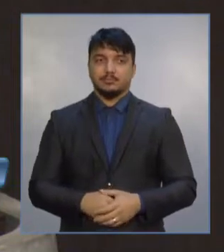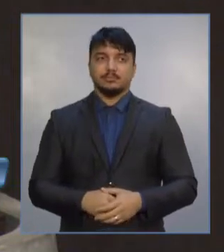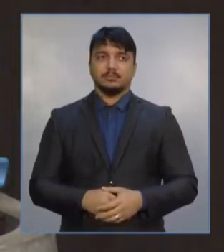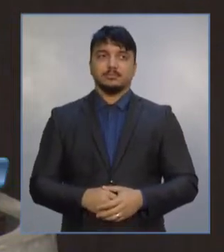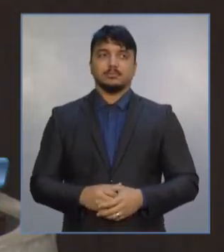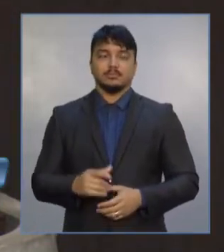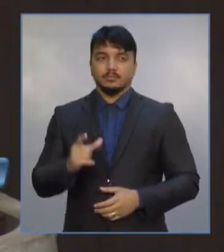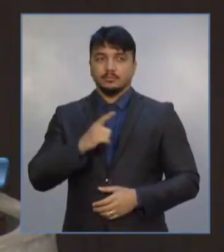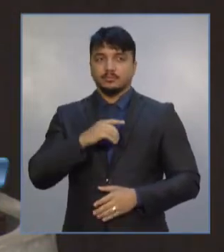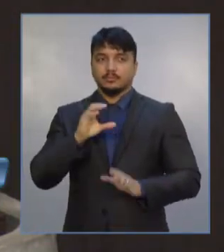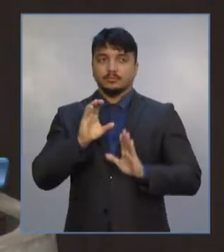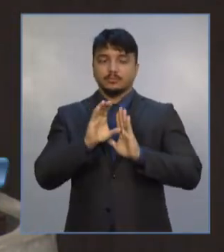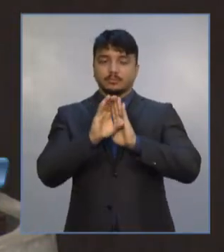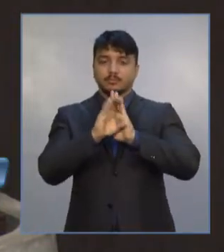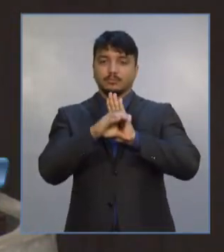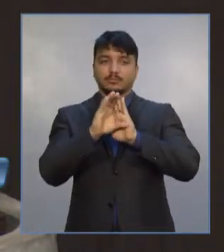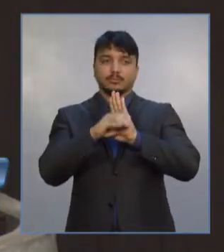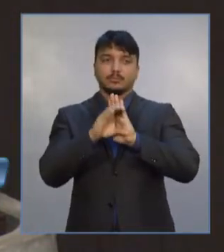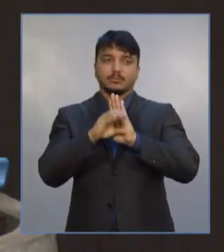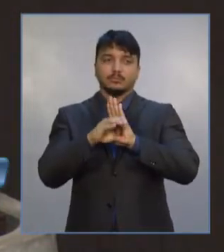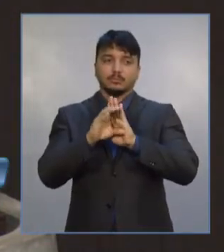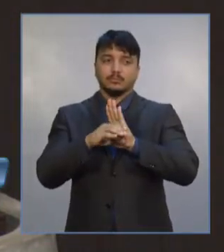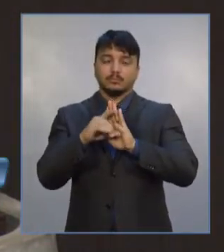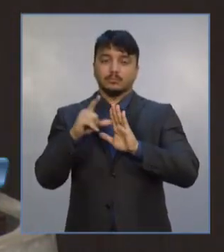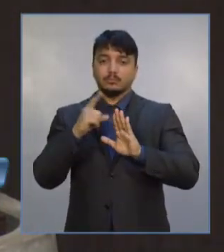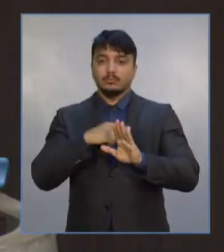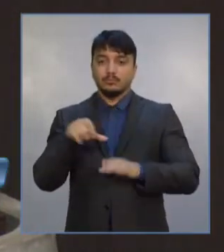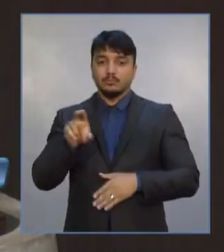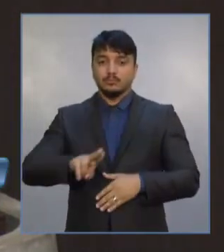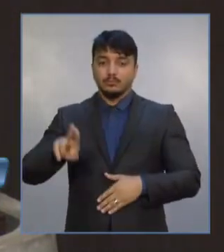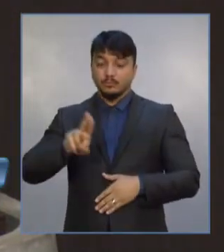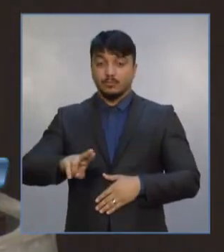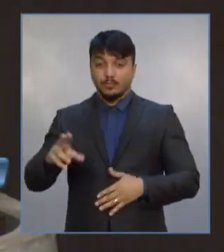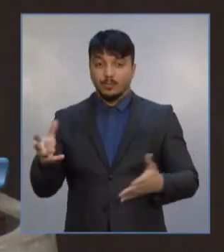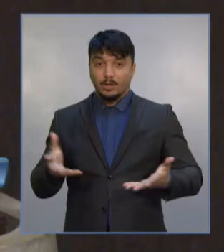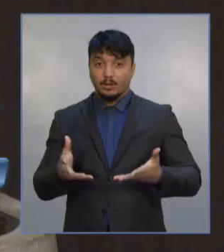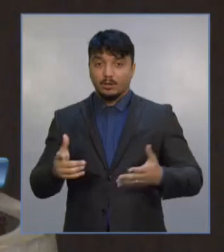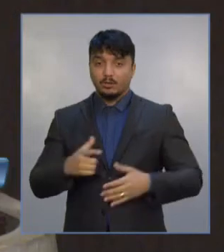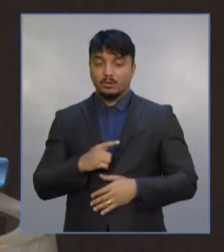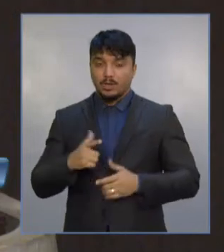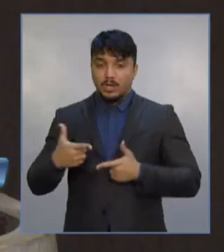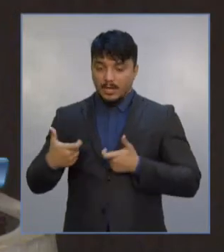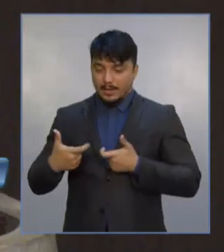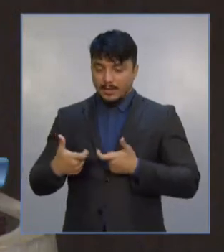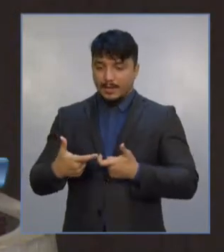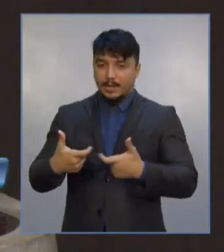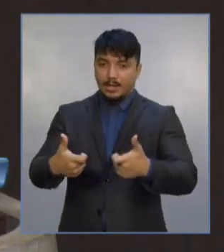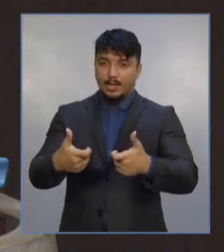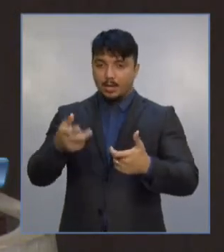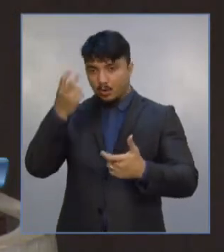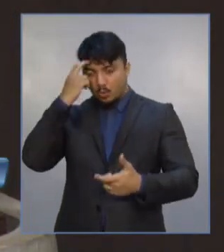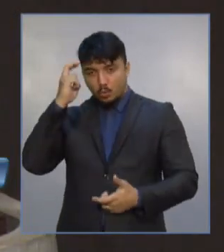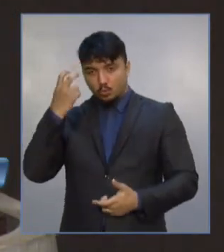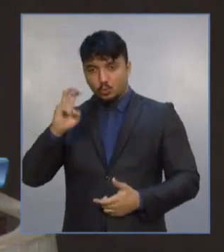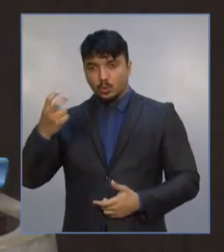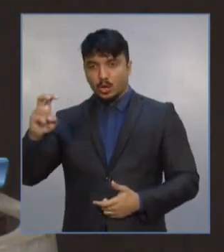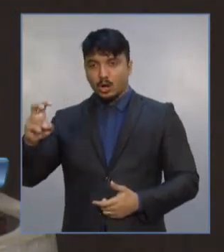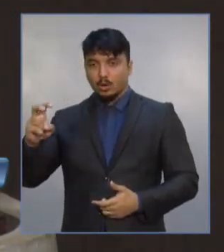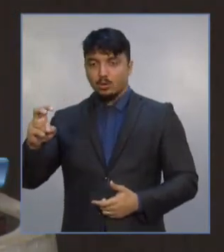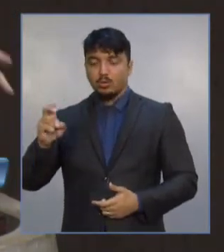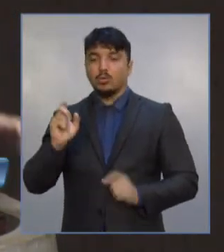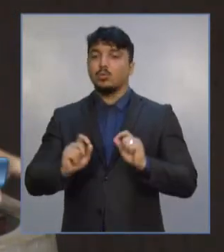um conceito que está sendo muito utilizado agora de guerra cultural, em